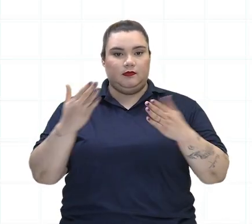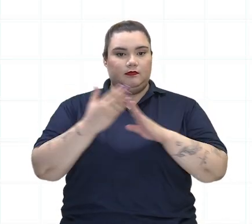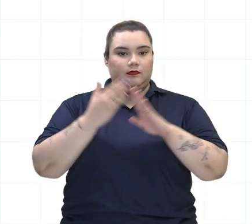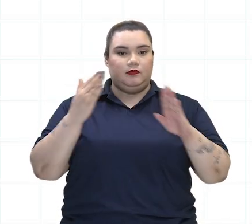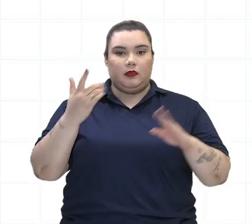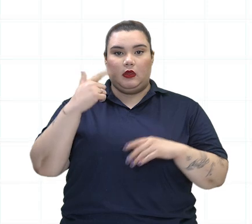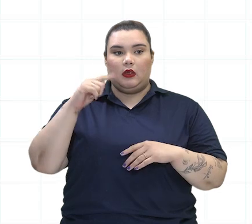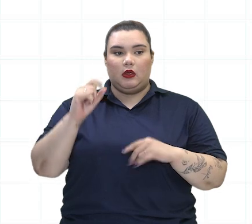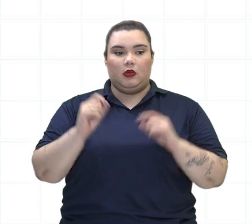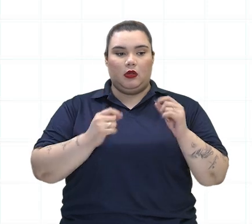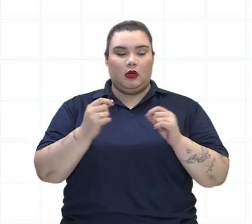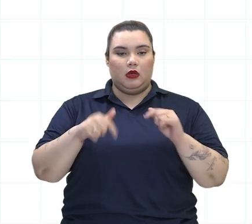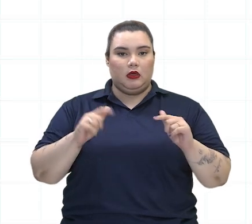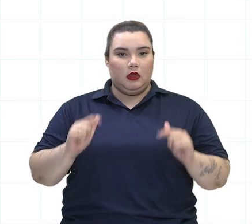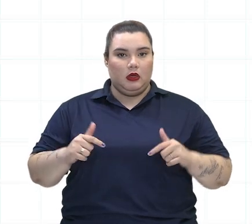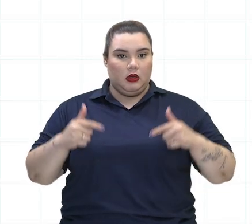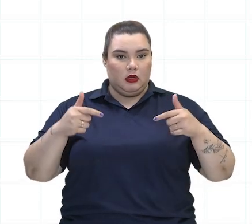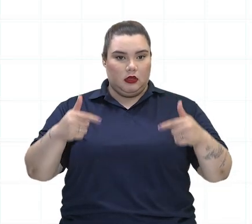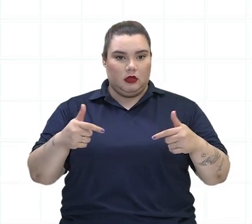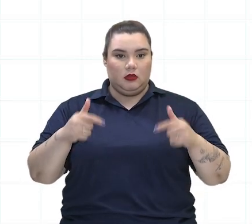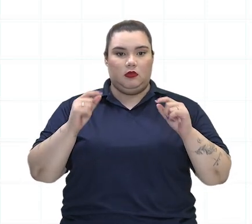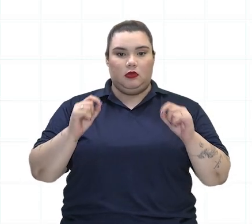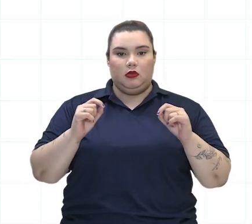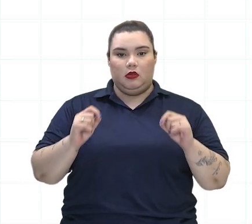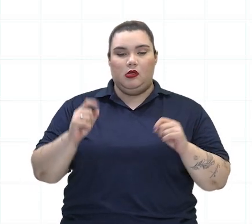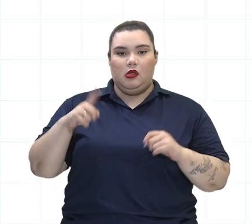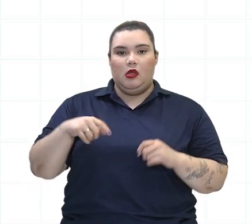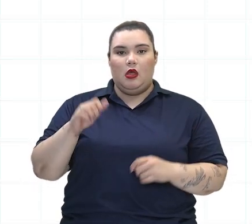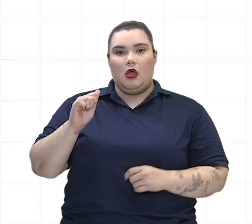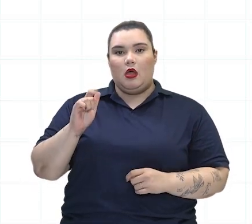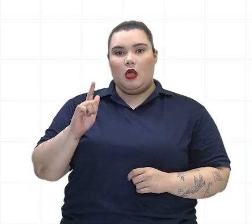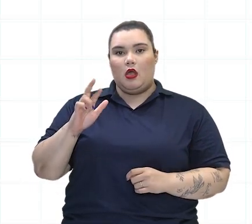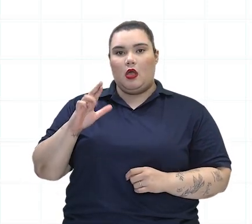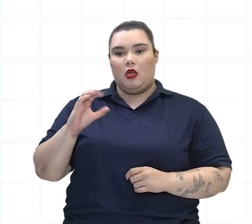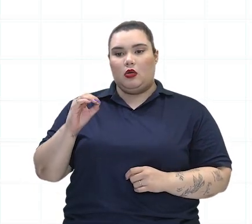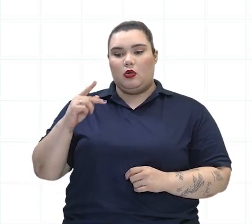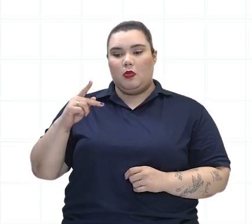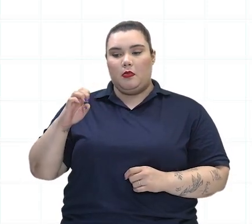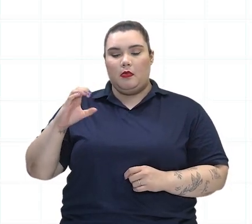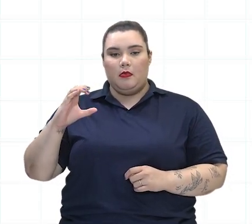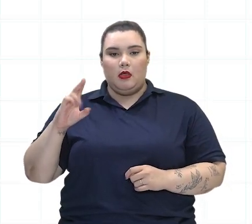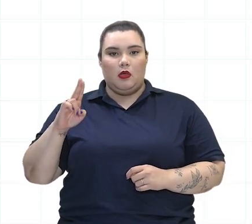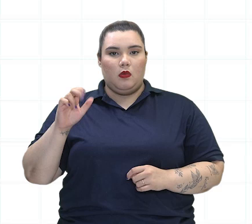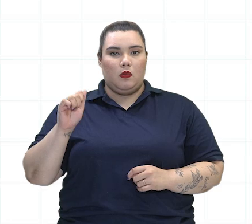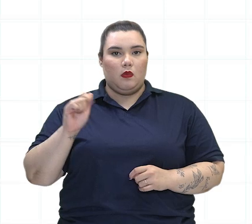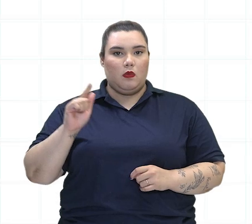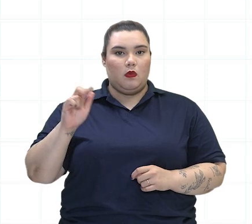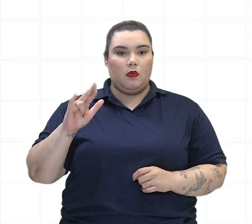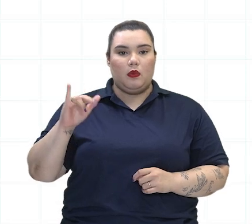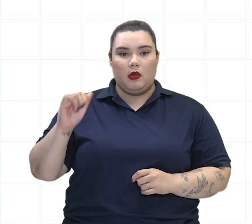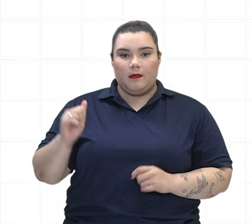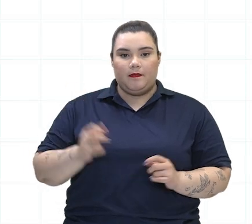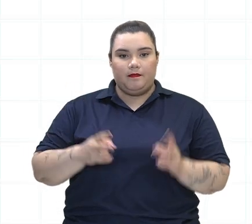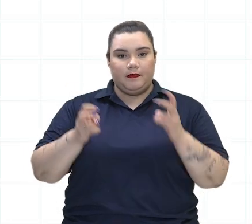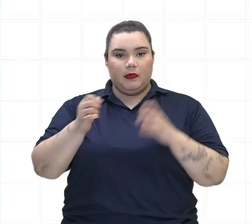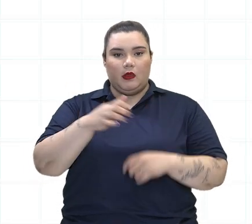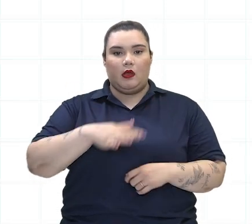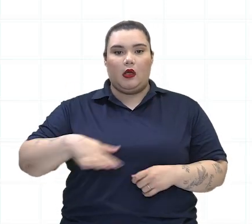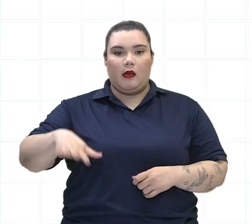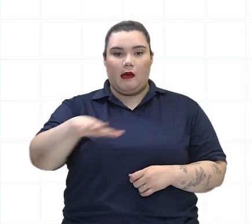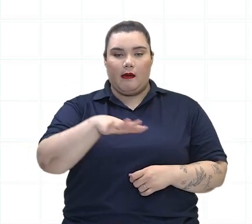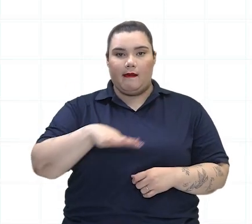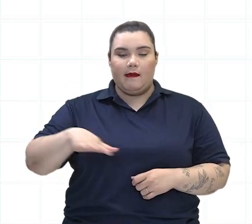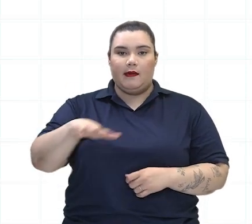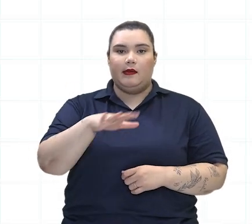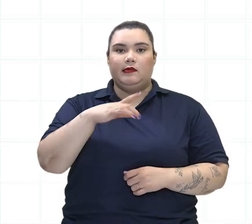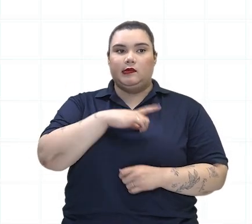que causou esse desmatamento foi a agropecuária. Como vocês conseguem observar, é um espaço de reserva legal